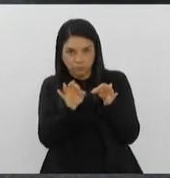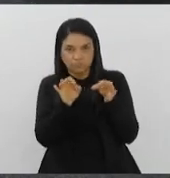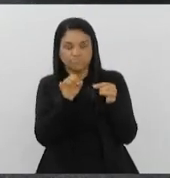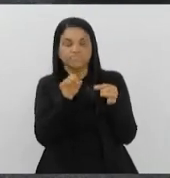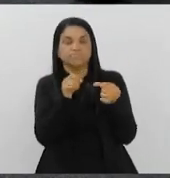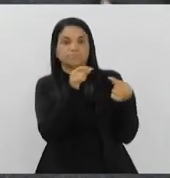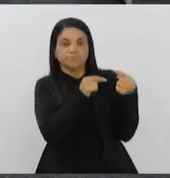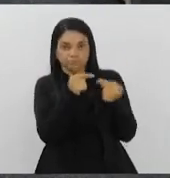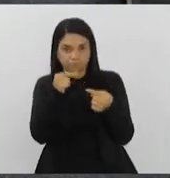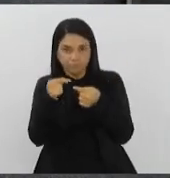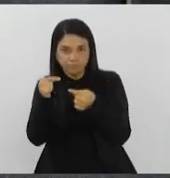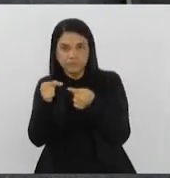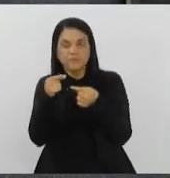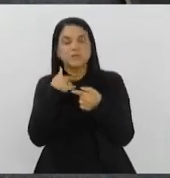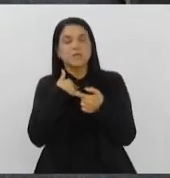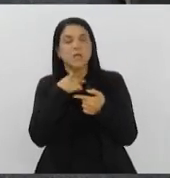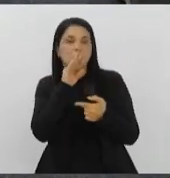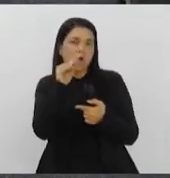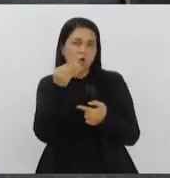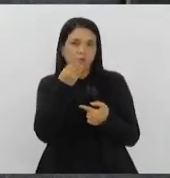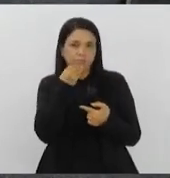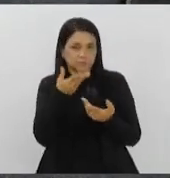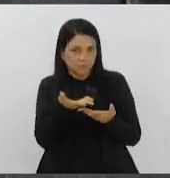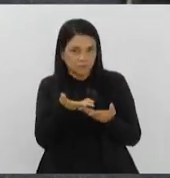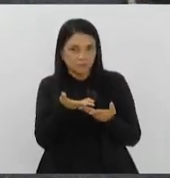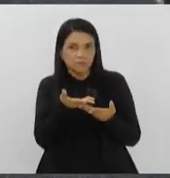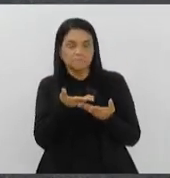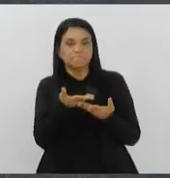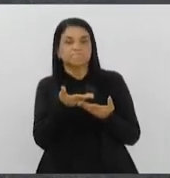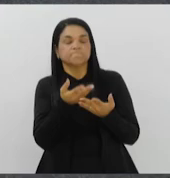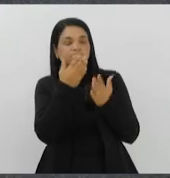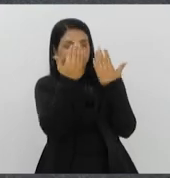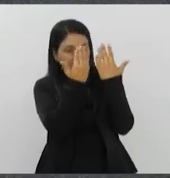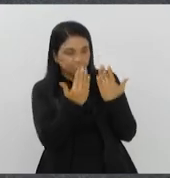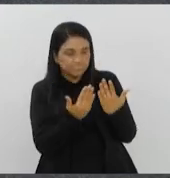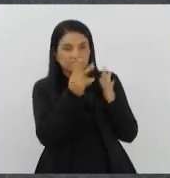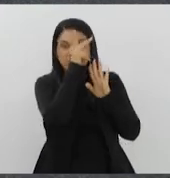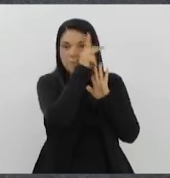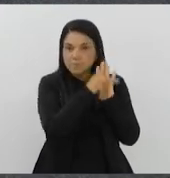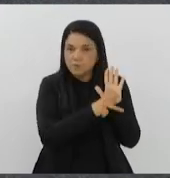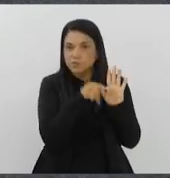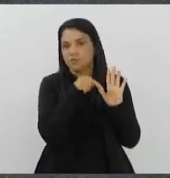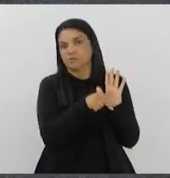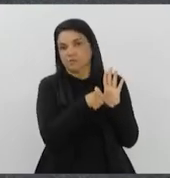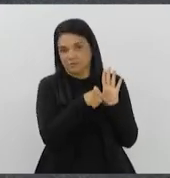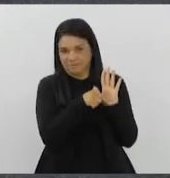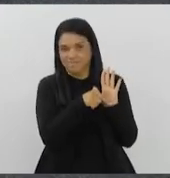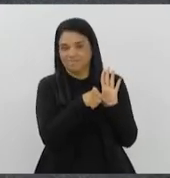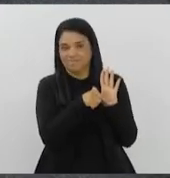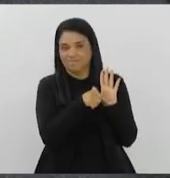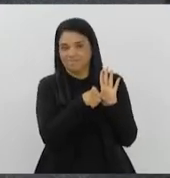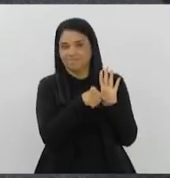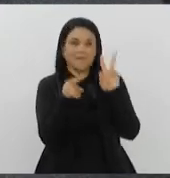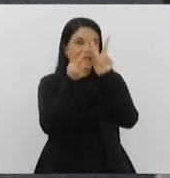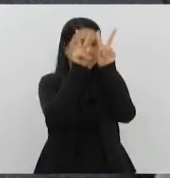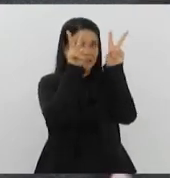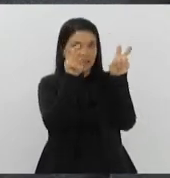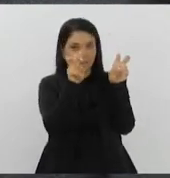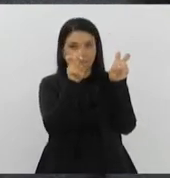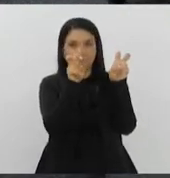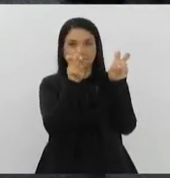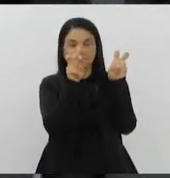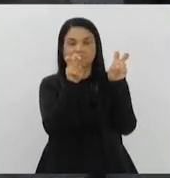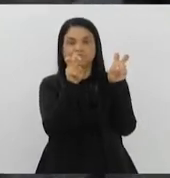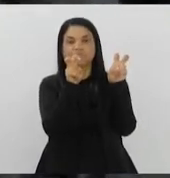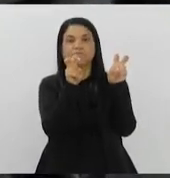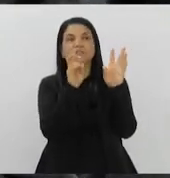que a gente consiga casar a oportunidade de examinar esse projeto que fala exatamente da